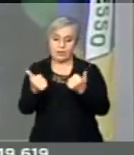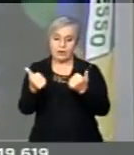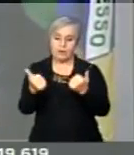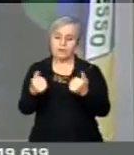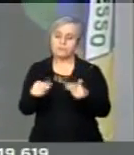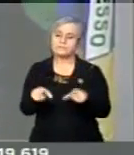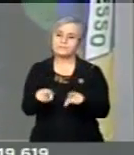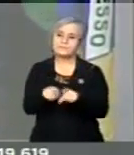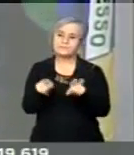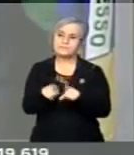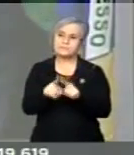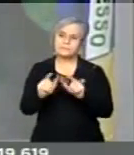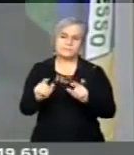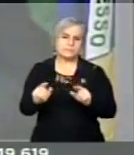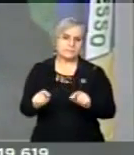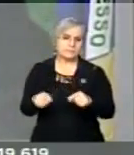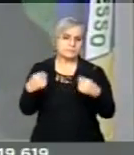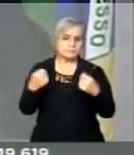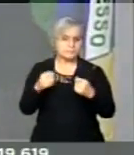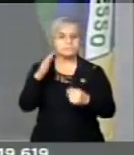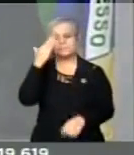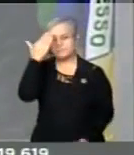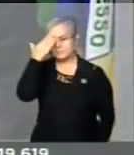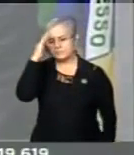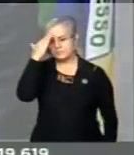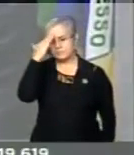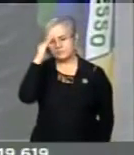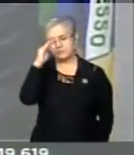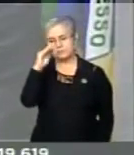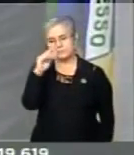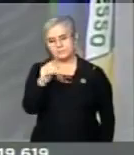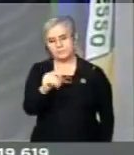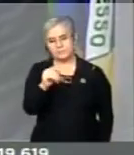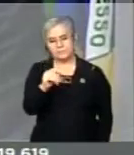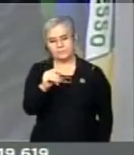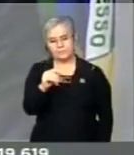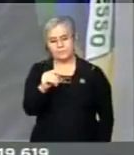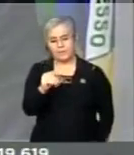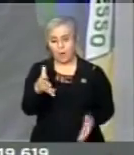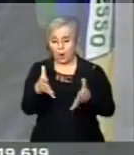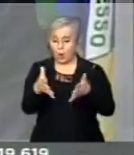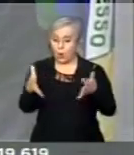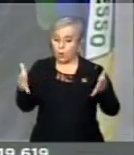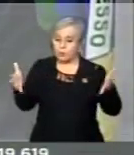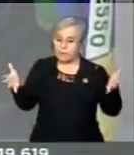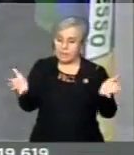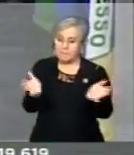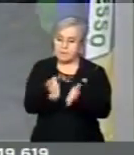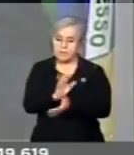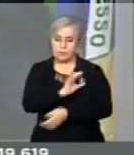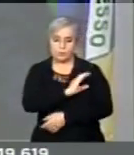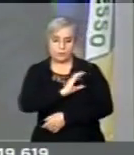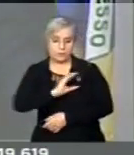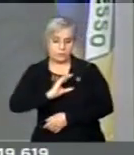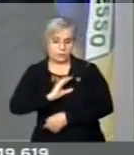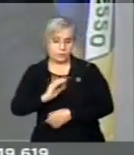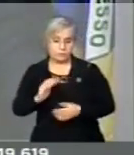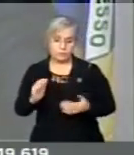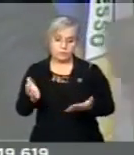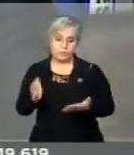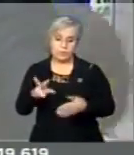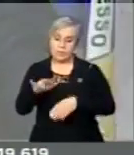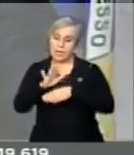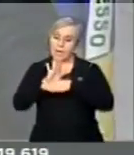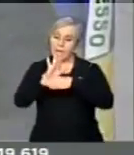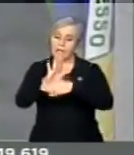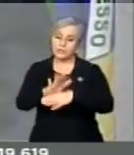não podemos deixar de compreender que o tamanho dessas comissões, inegavelmente,